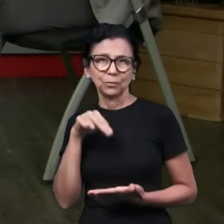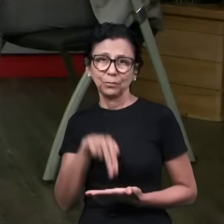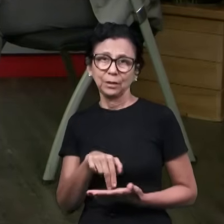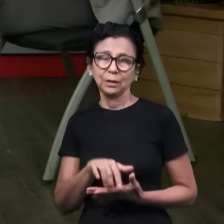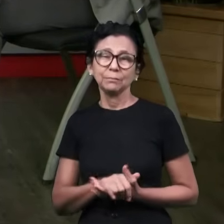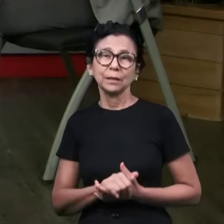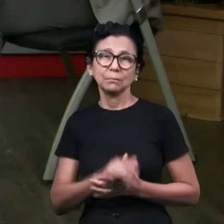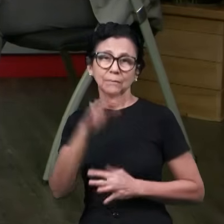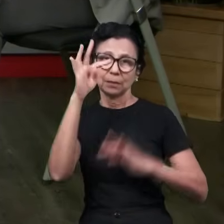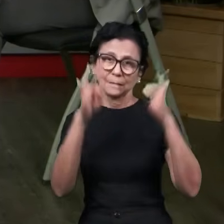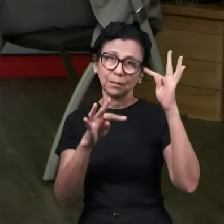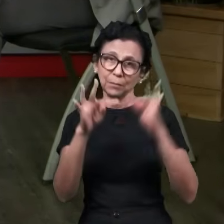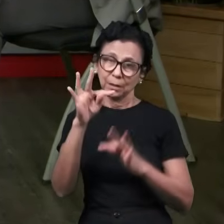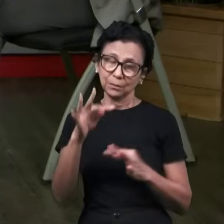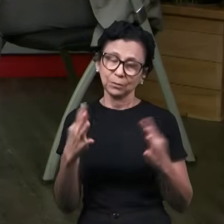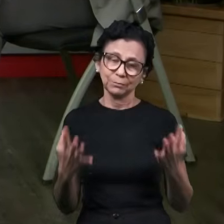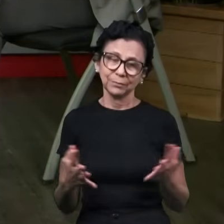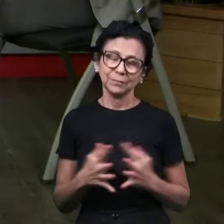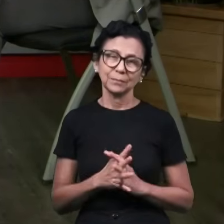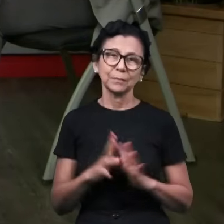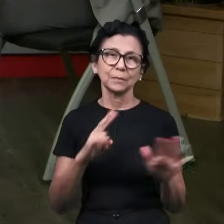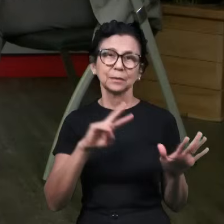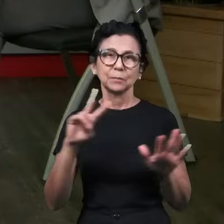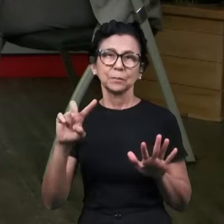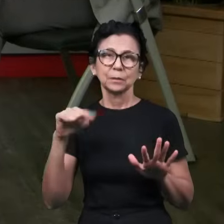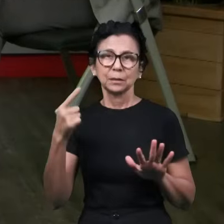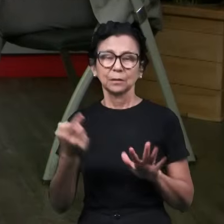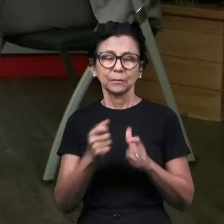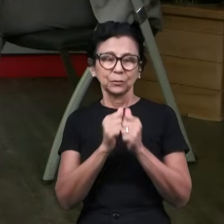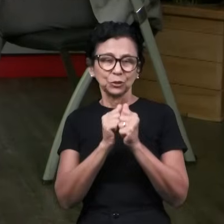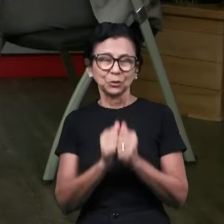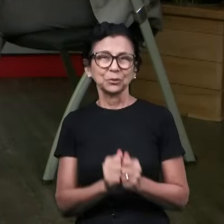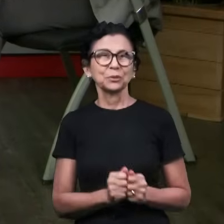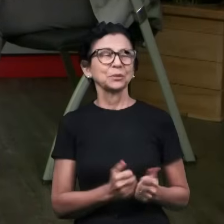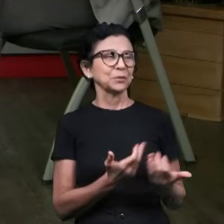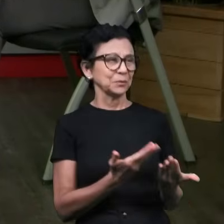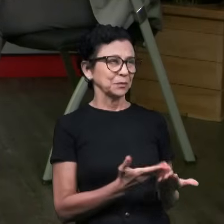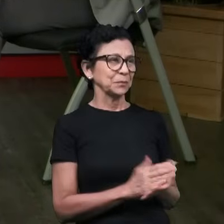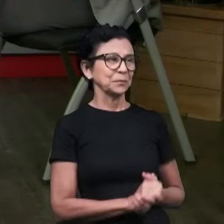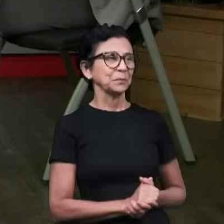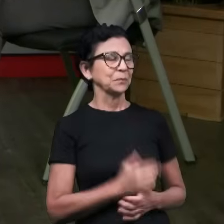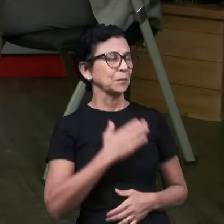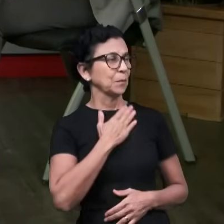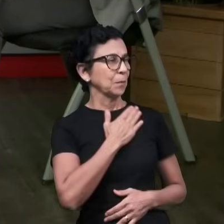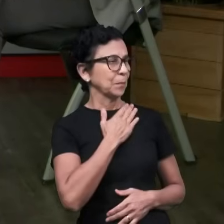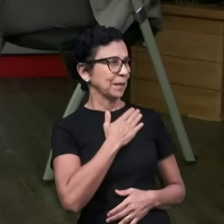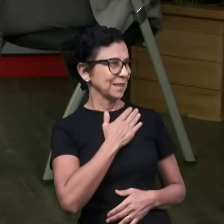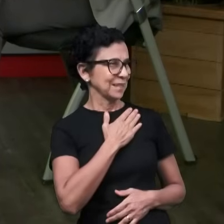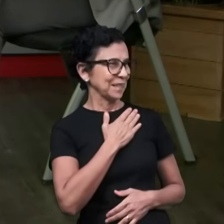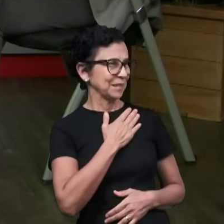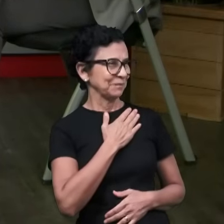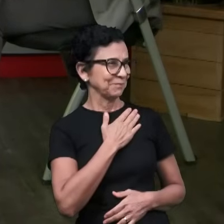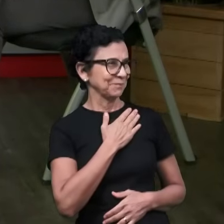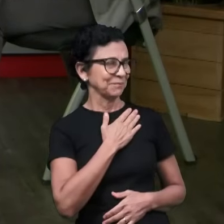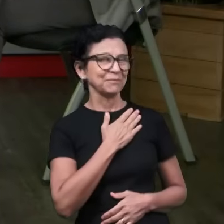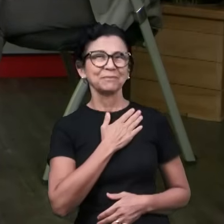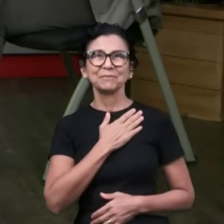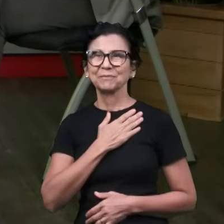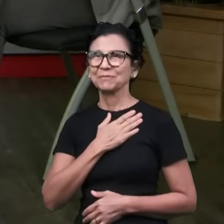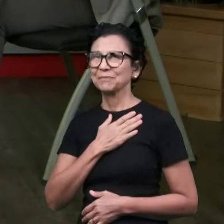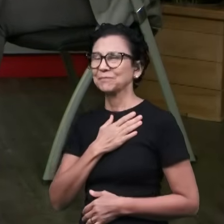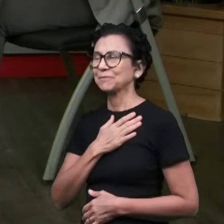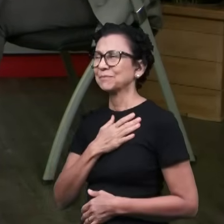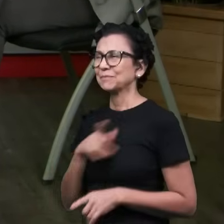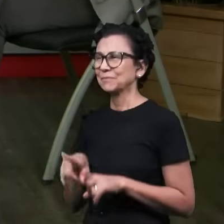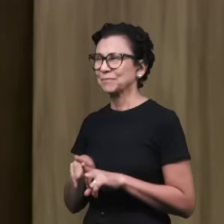rotina. Semana que vem, se Deus quiser, vocês vão estar juntos aqui. Amém. Na condução desse programa. Amém. Foi um prazer estar contigo aqui. Igualmente, uma bênção. Pai do Senhor.